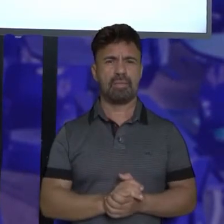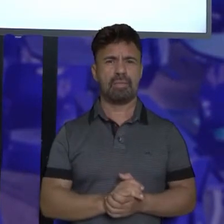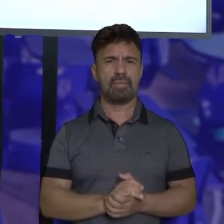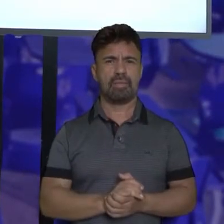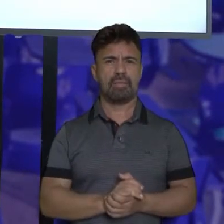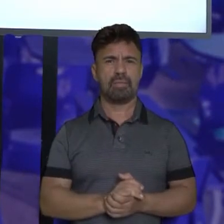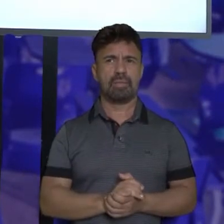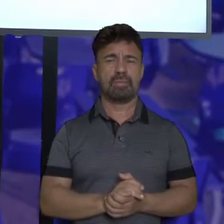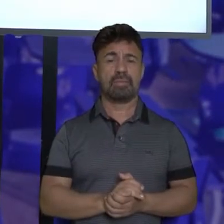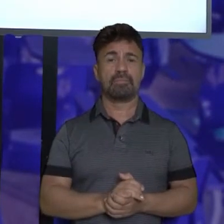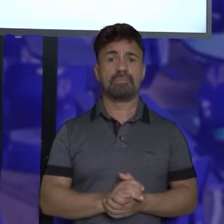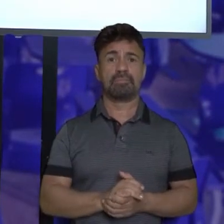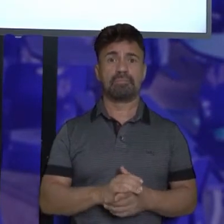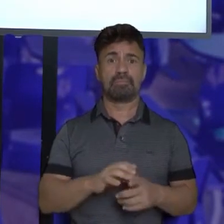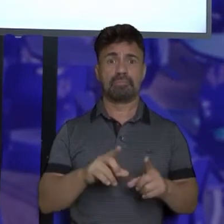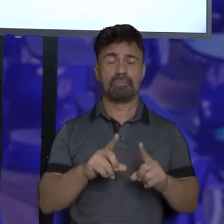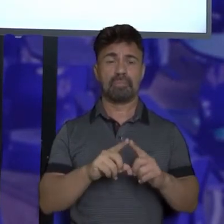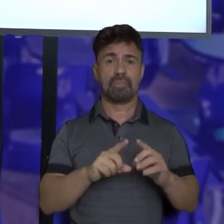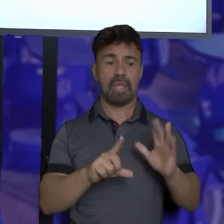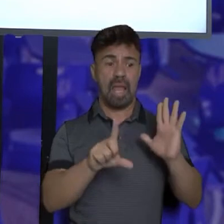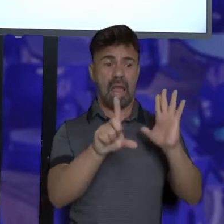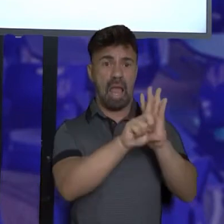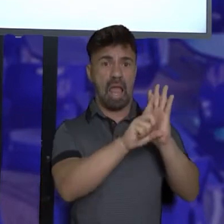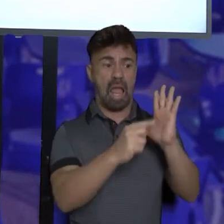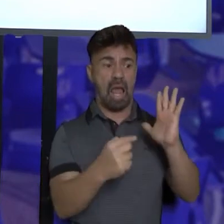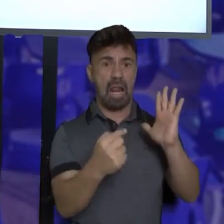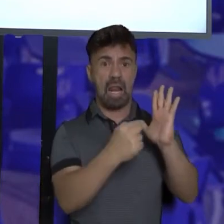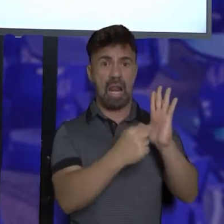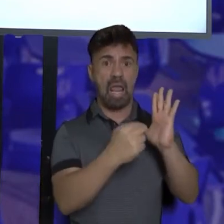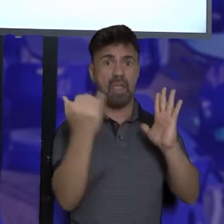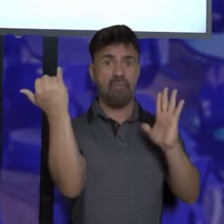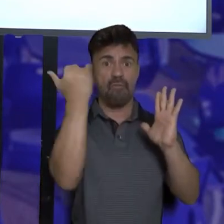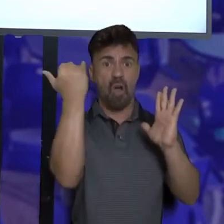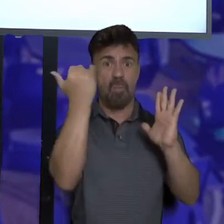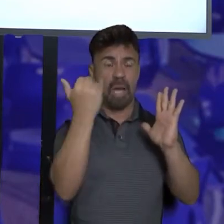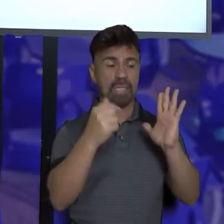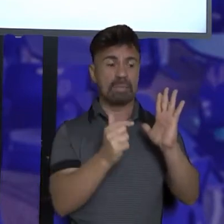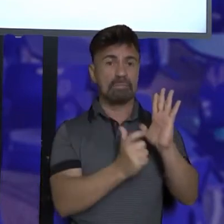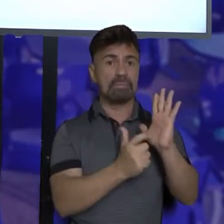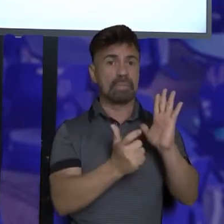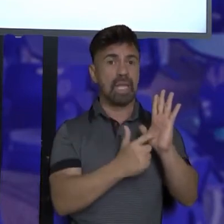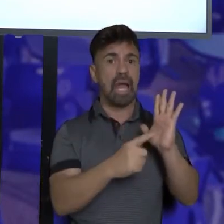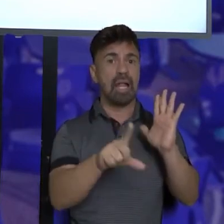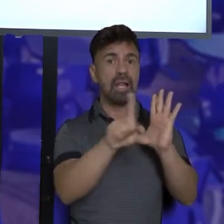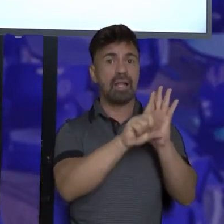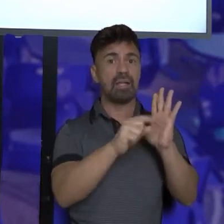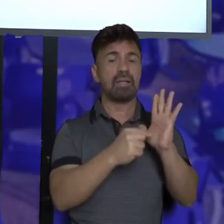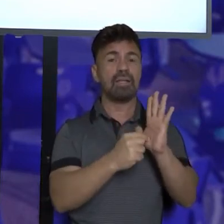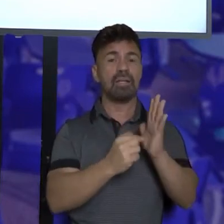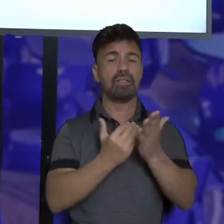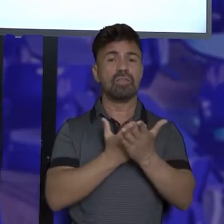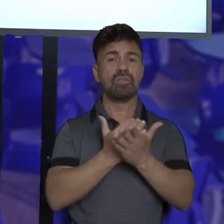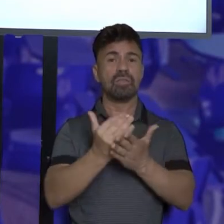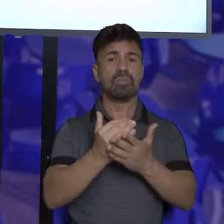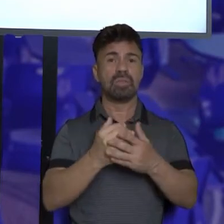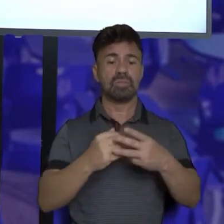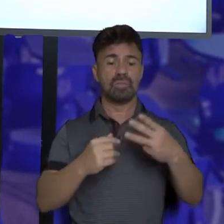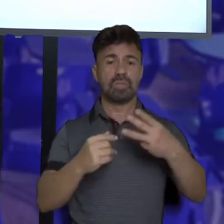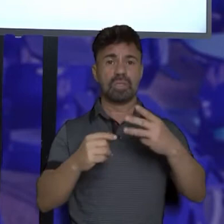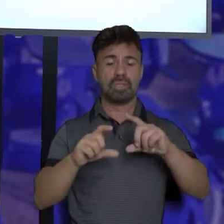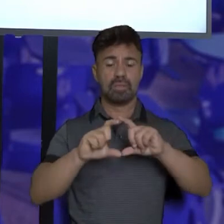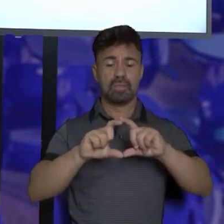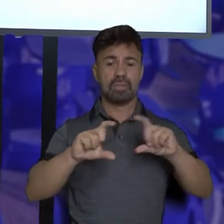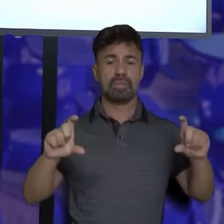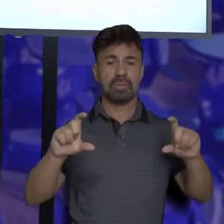Continuando, ela já usa o peso da lei. Ela usa uma informação, um dado real. Ela explica aqui em cima, logo no início desse terceiro parágrafo, que ainda